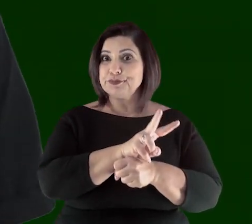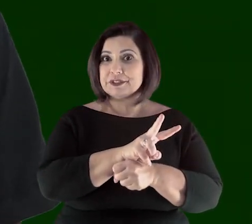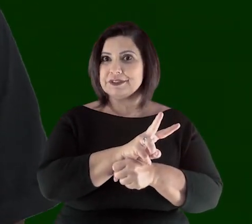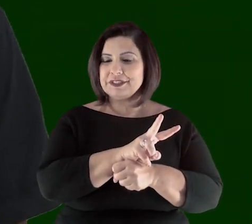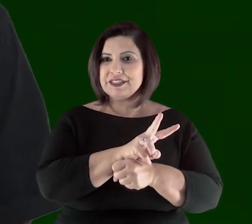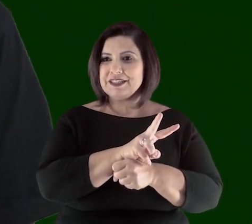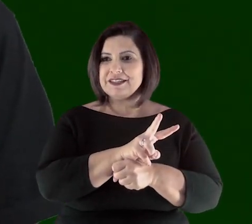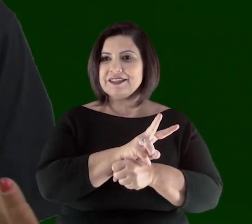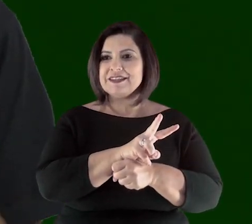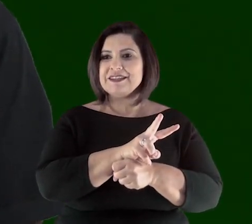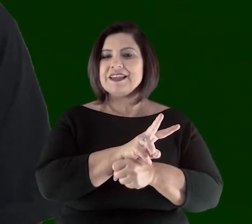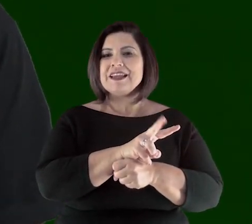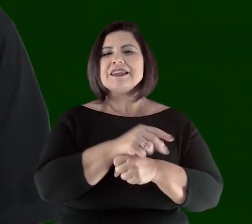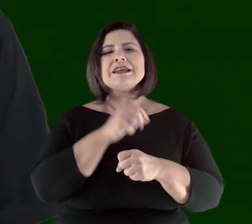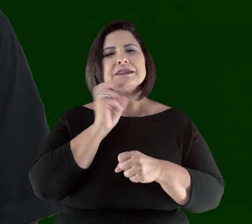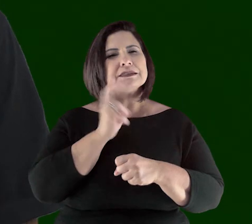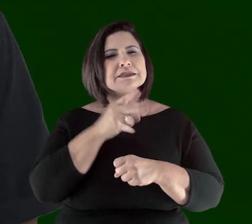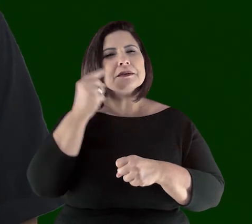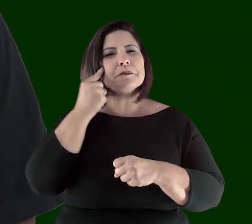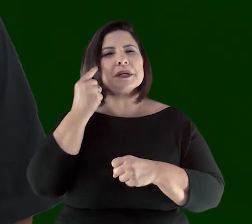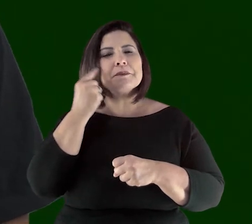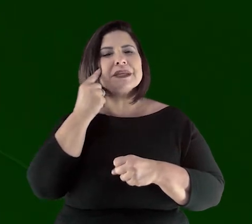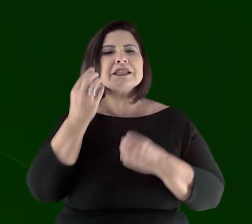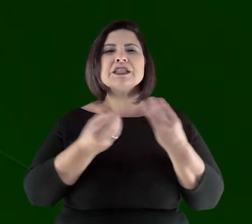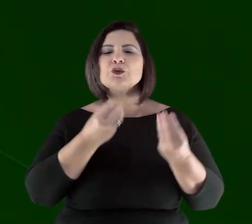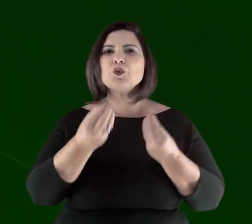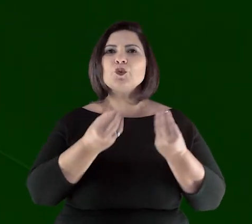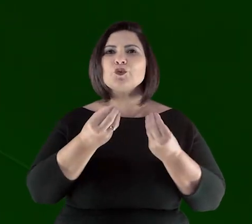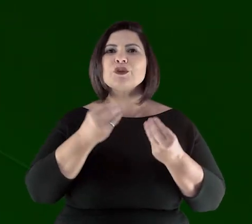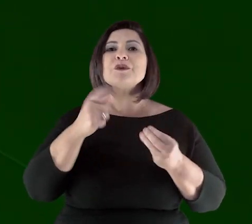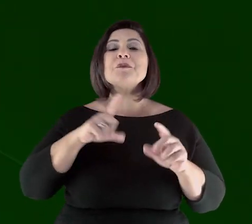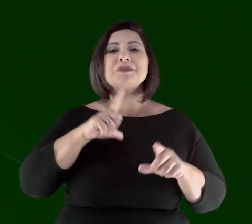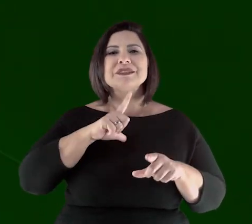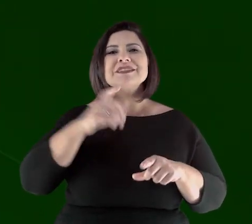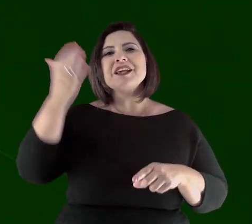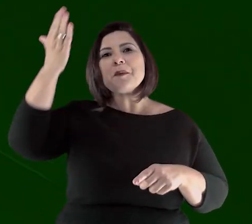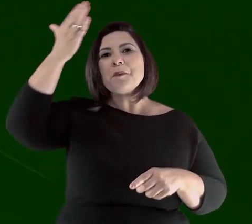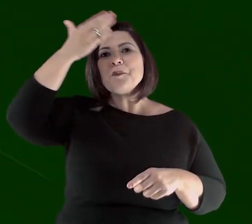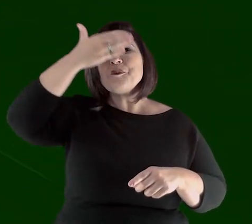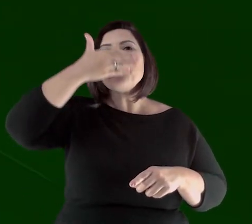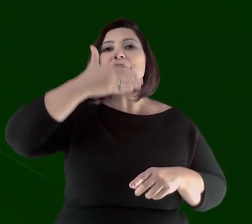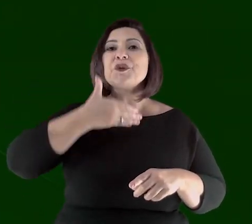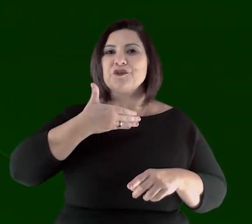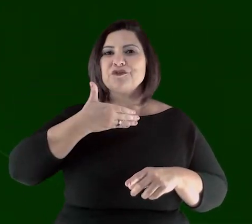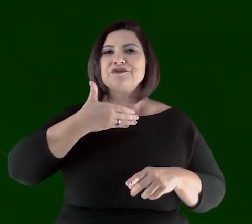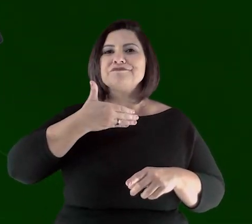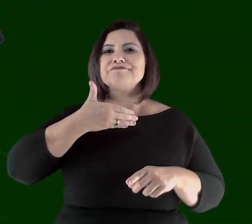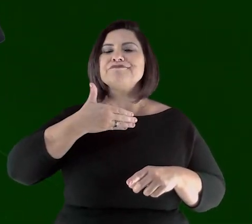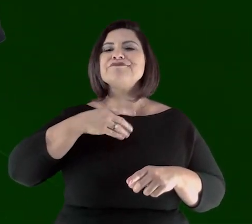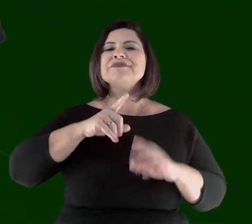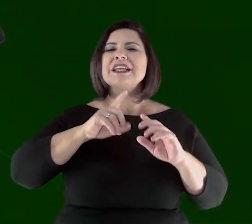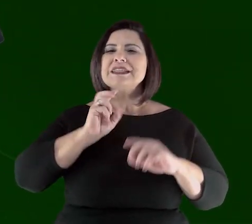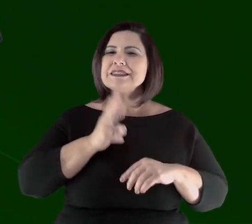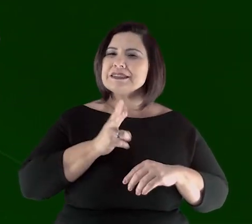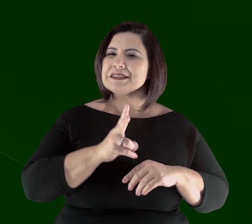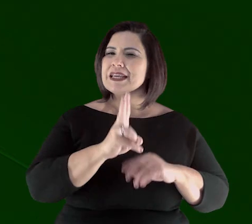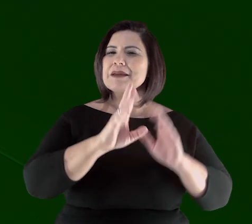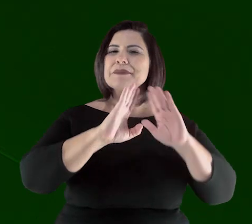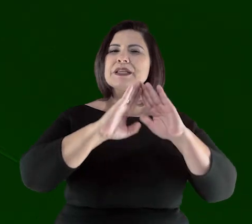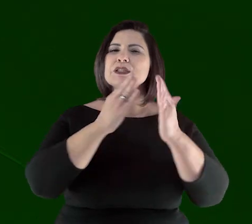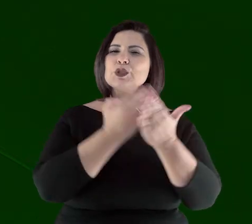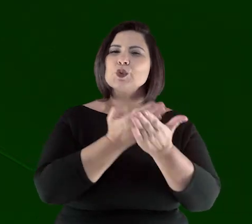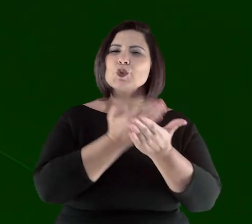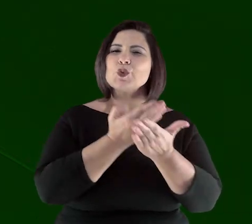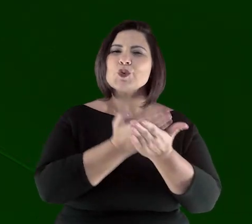os casos de ações afirmativas que são voltados pela reserva legal,